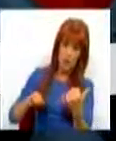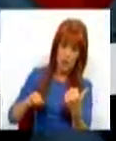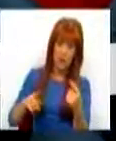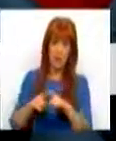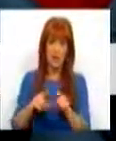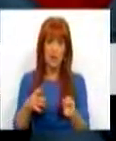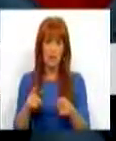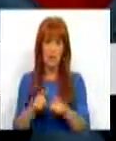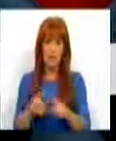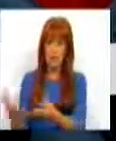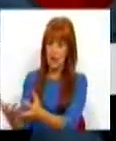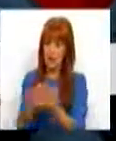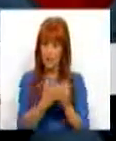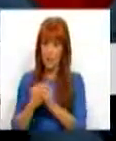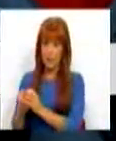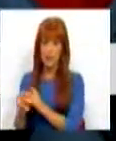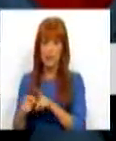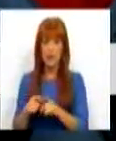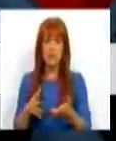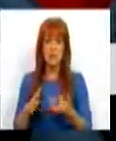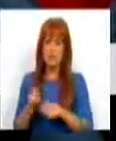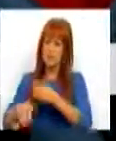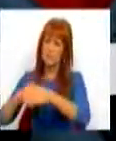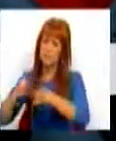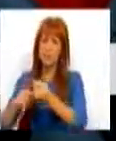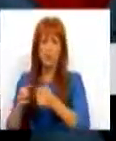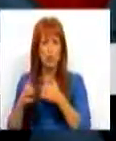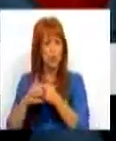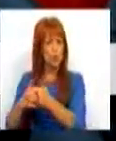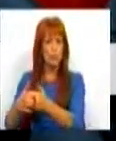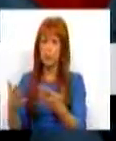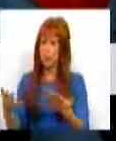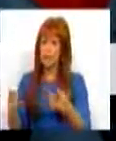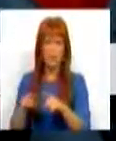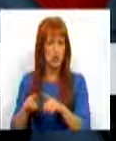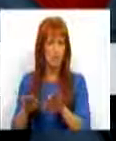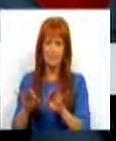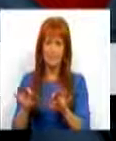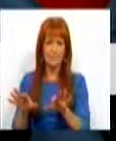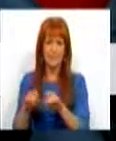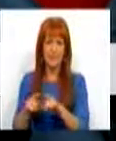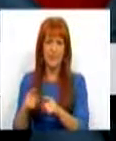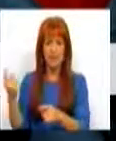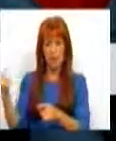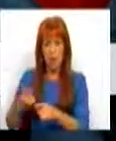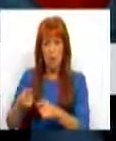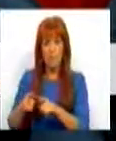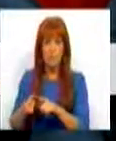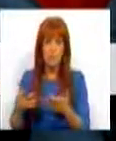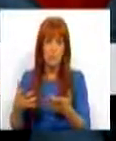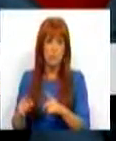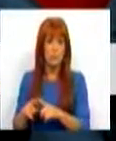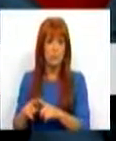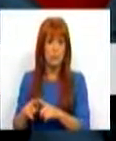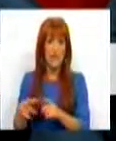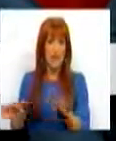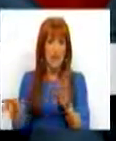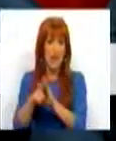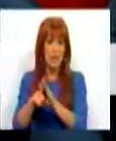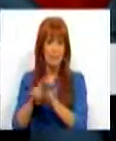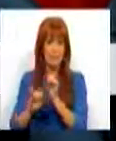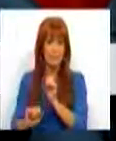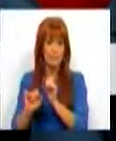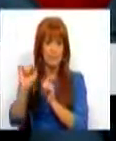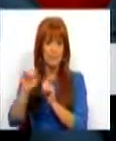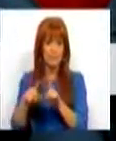Deputada, respondendo ao conjunto de perguntas que colocou e começando pelos processos de venda, qualquer processo de venda, principalmente